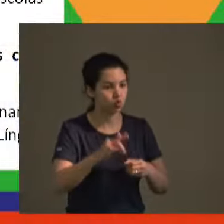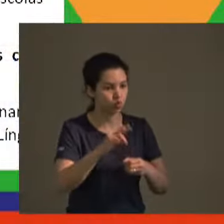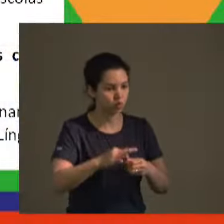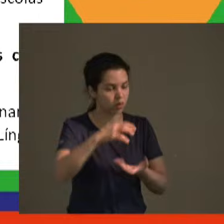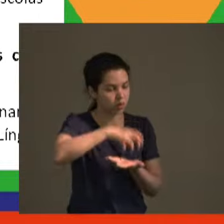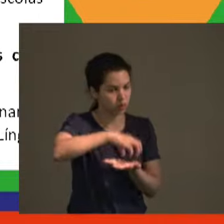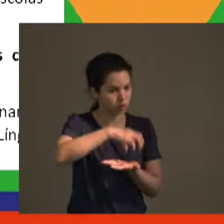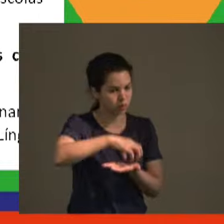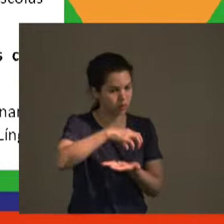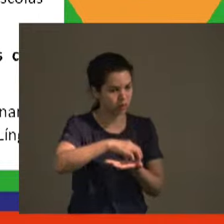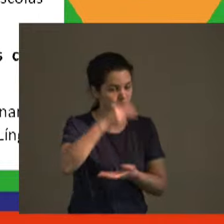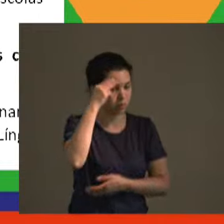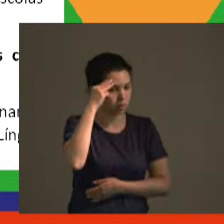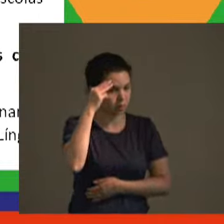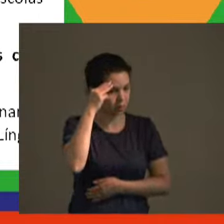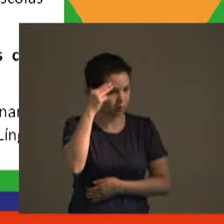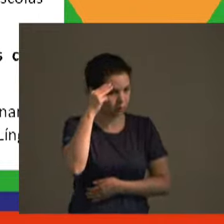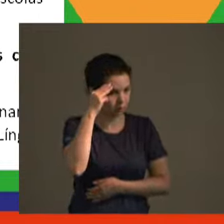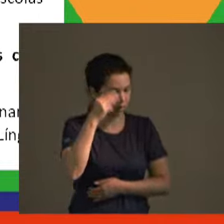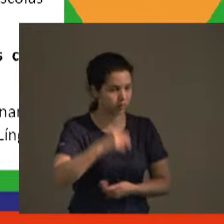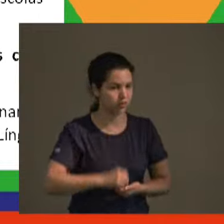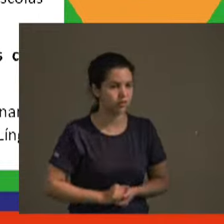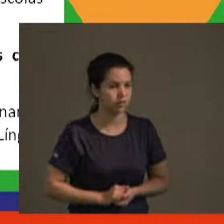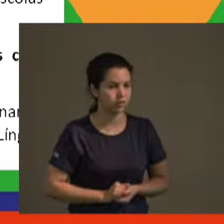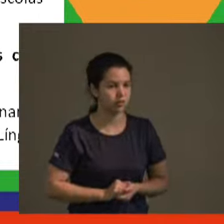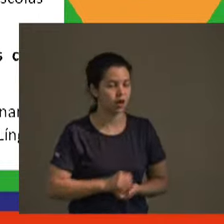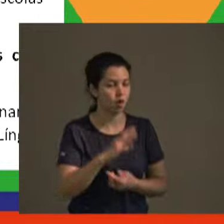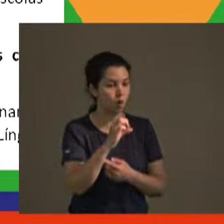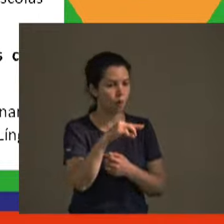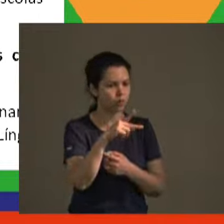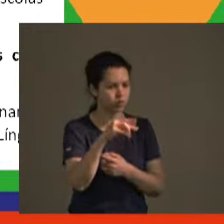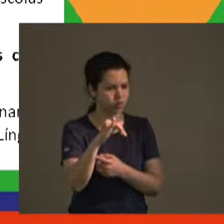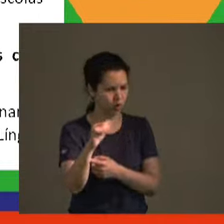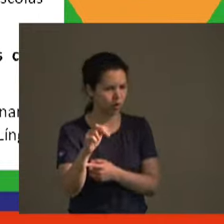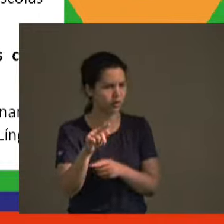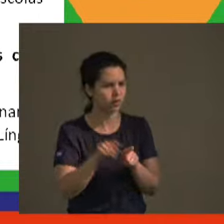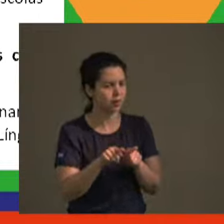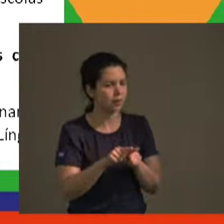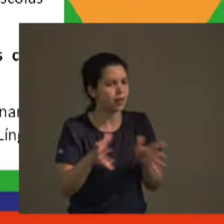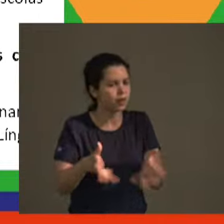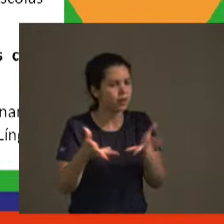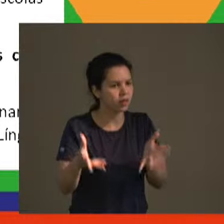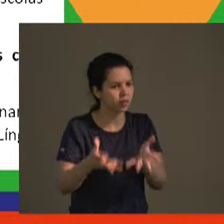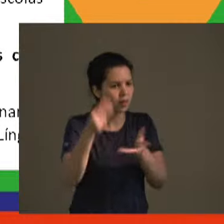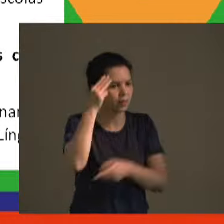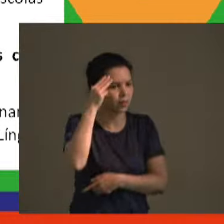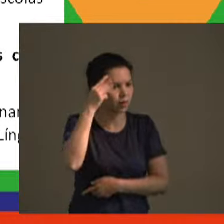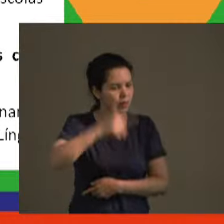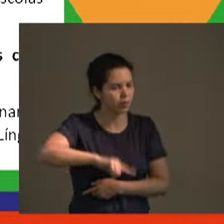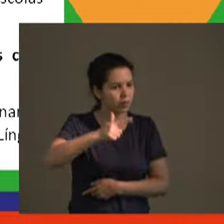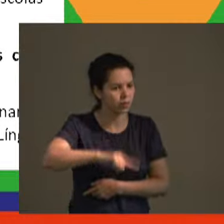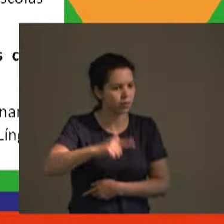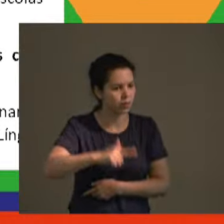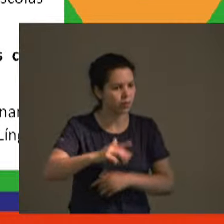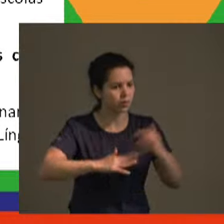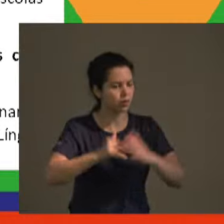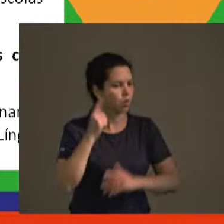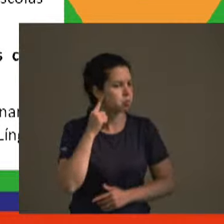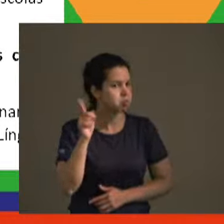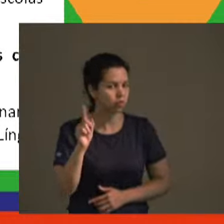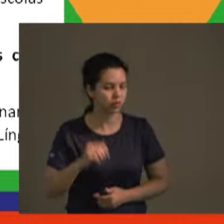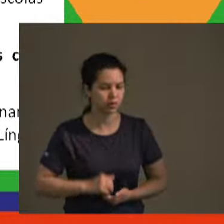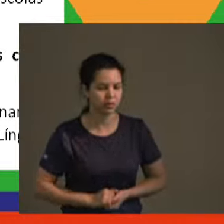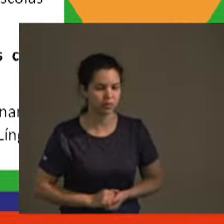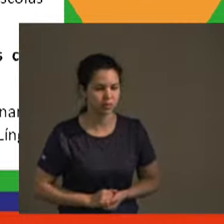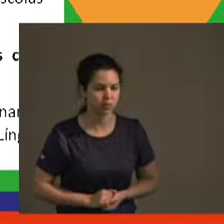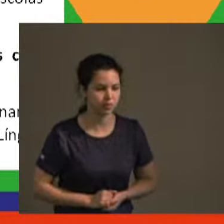Internação Compulsória, viabilizando a produção da memória coletiva para inspirar a não repetição das práticas de segregação e